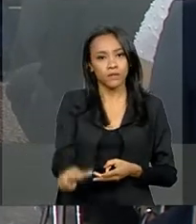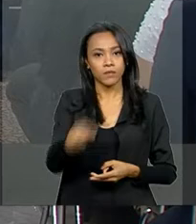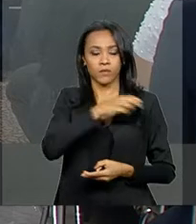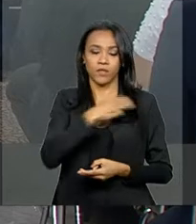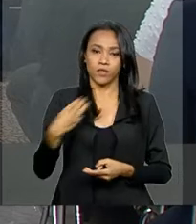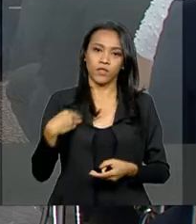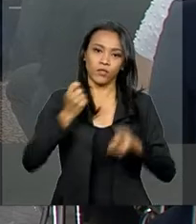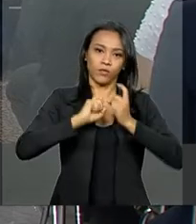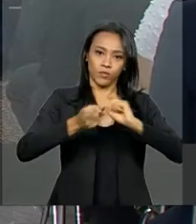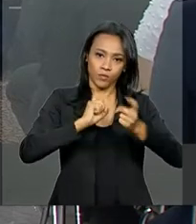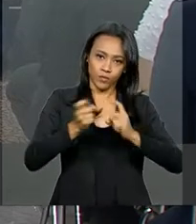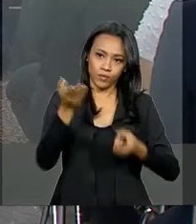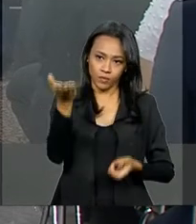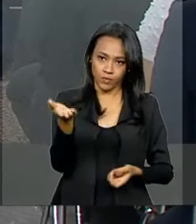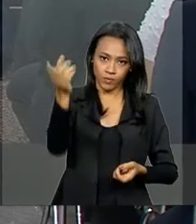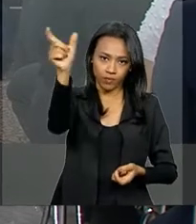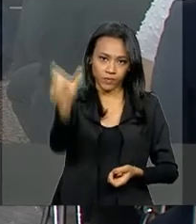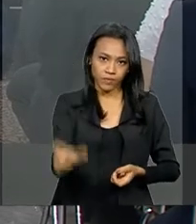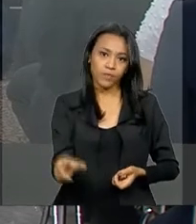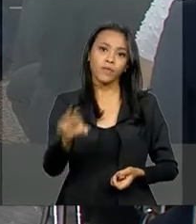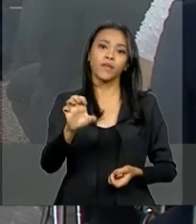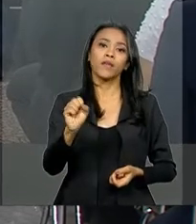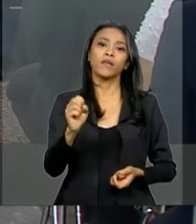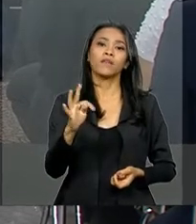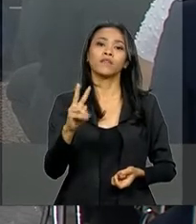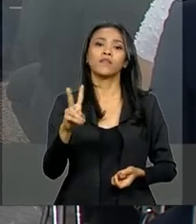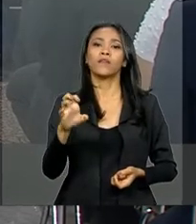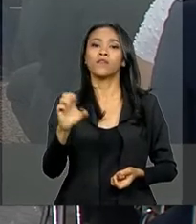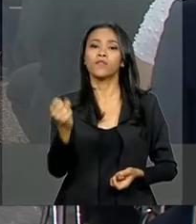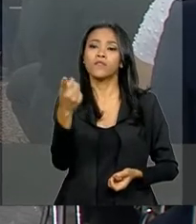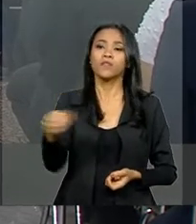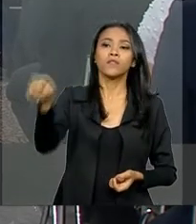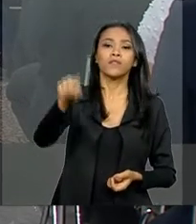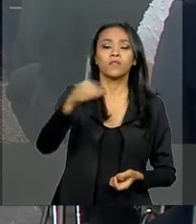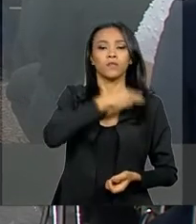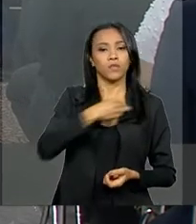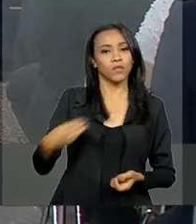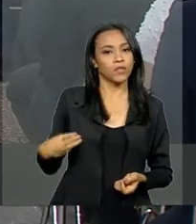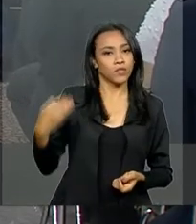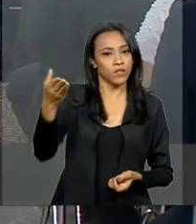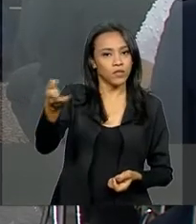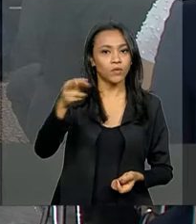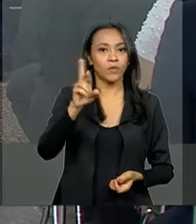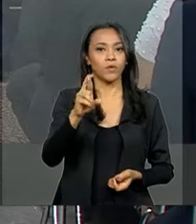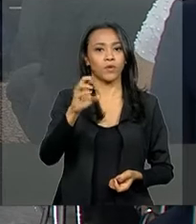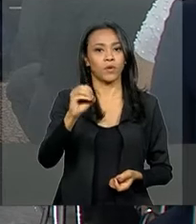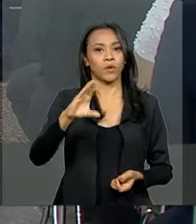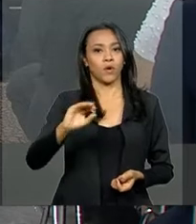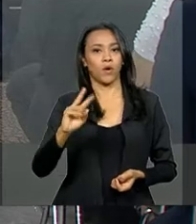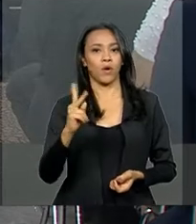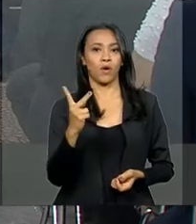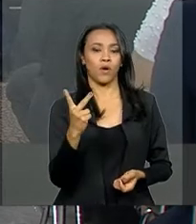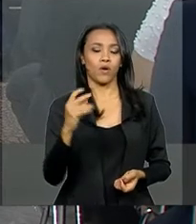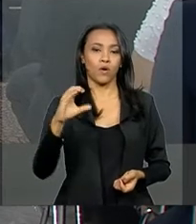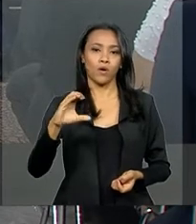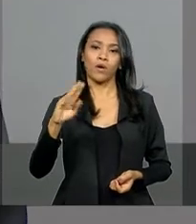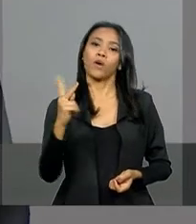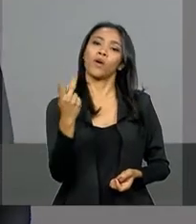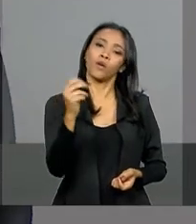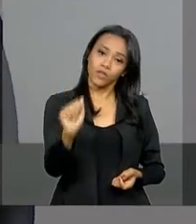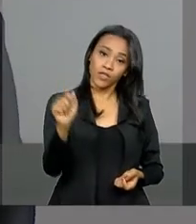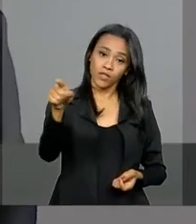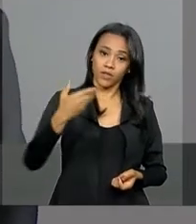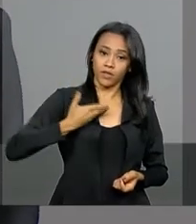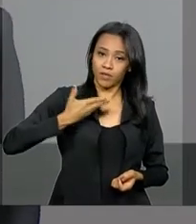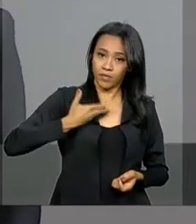esteves colnago início gustavo rocha amigo desde a época do uniceub lá